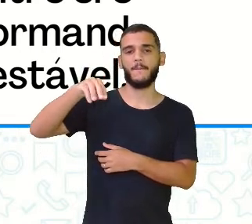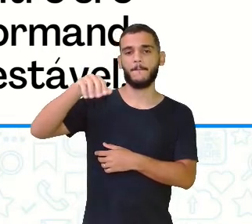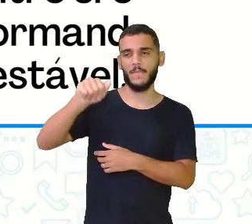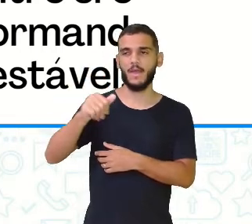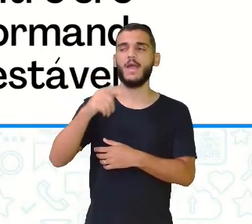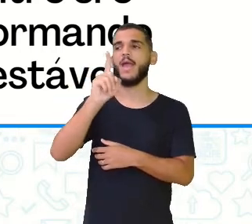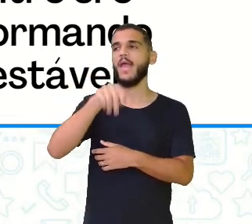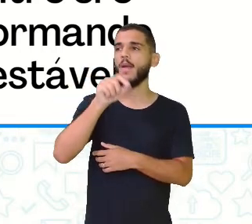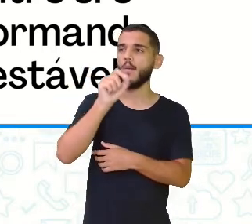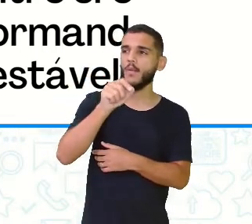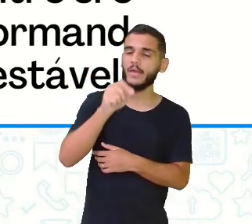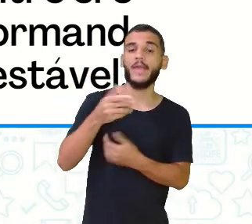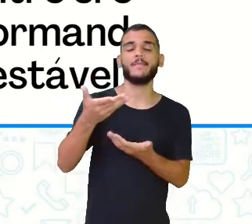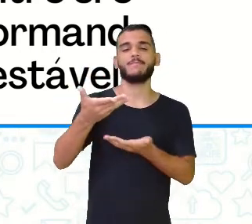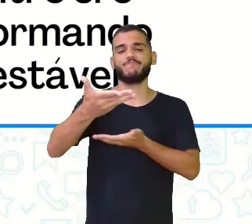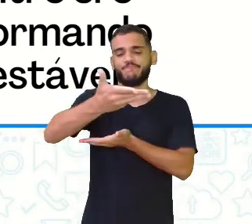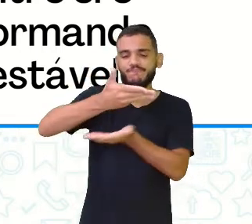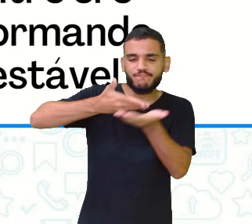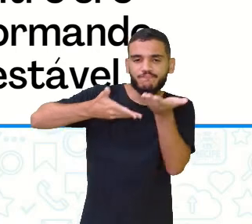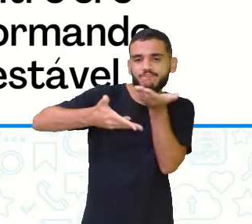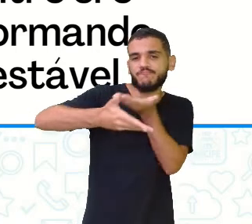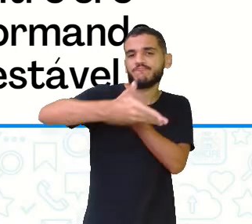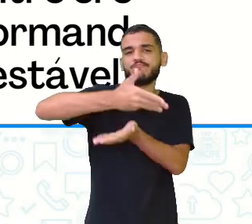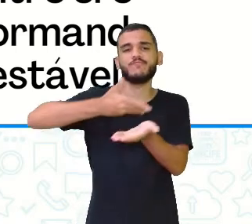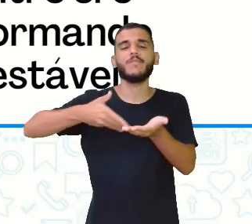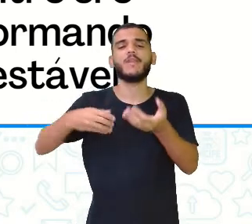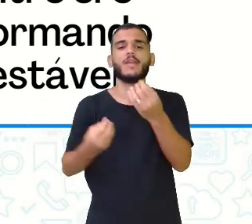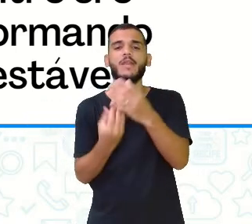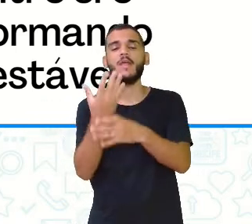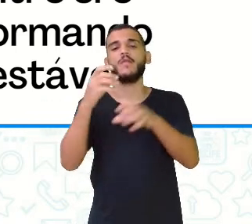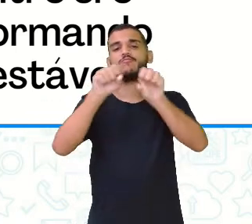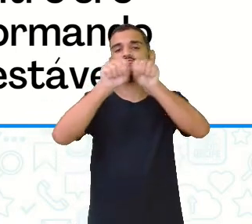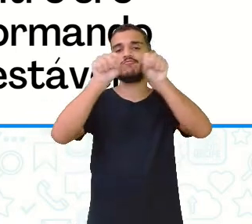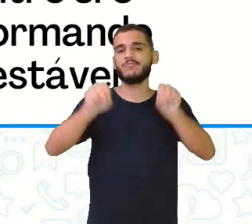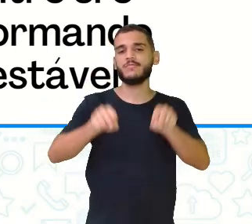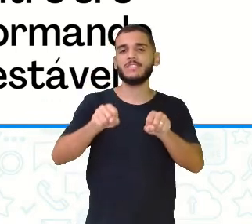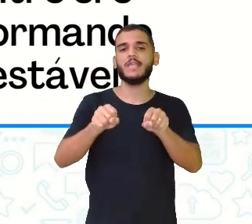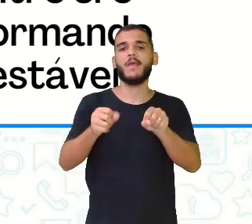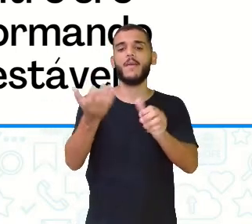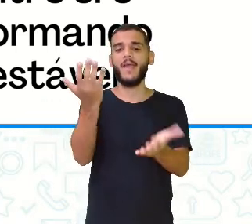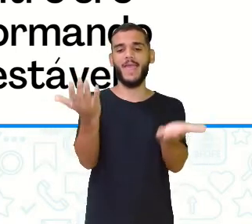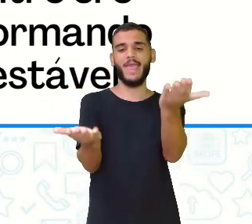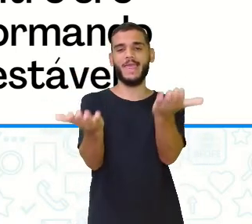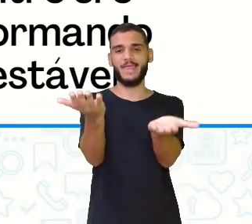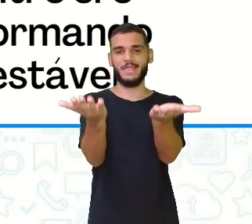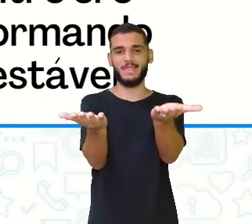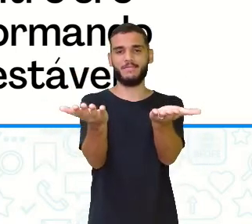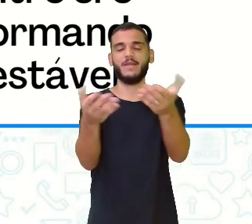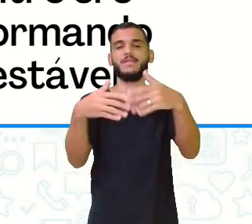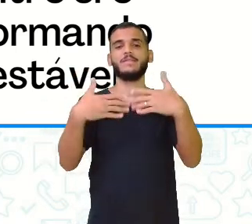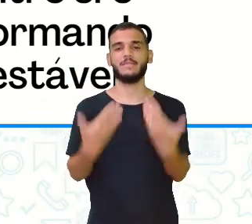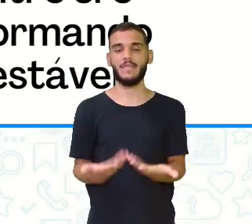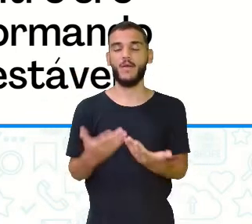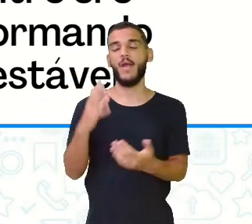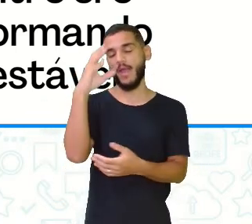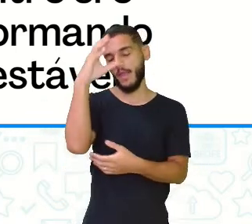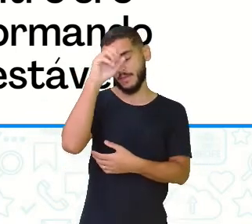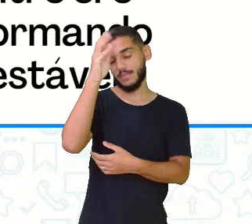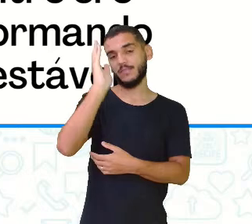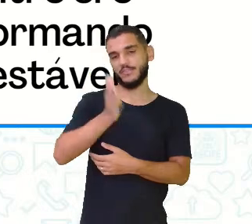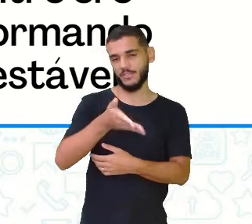entre si com o meio, formando um sistema estável, que é o que a gente já aprendeu aqui, gente. A gente precisa